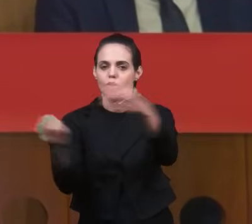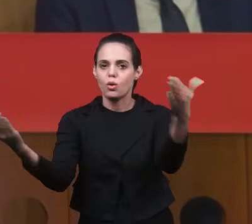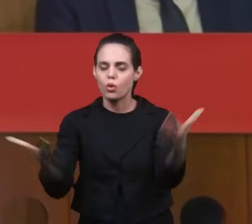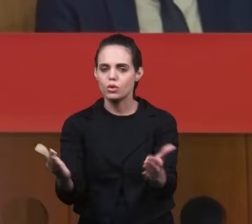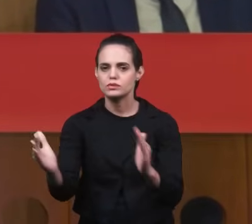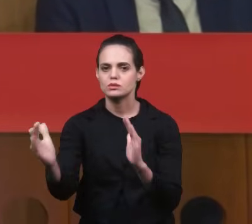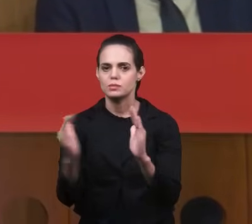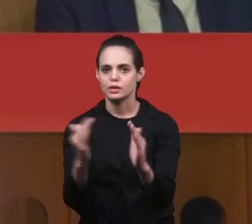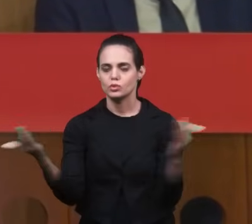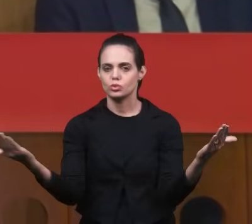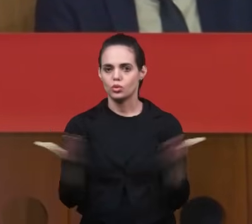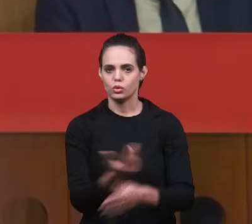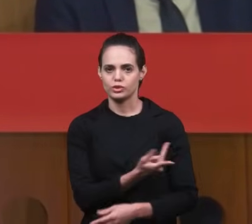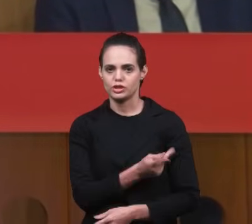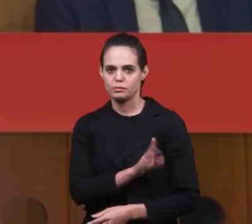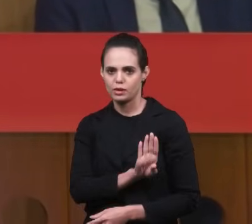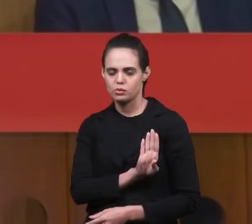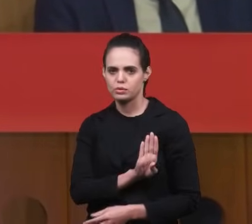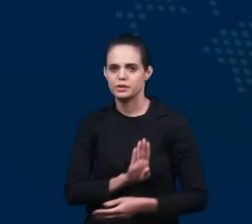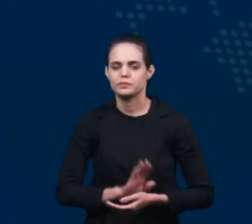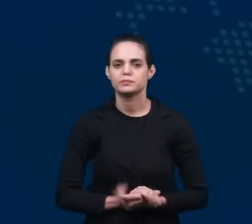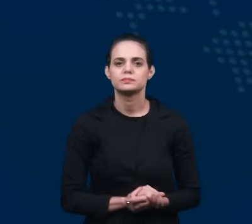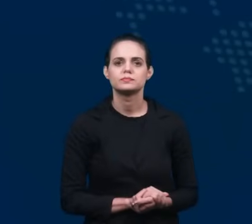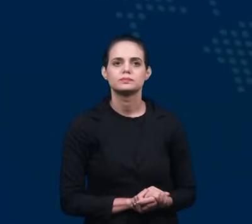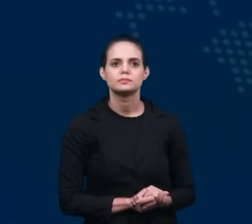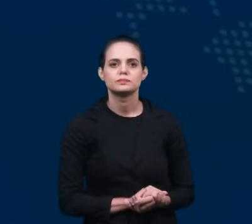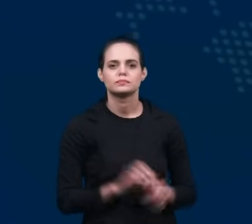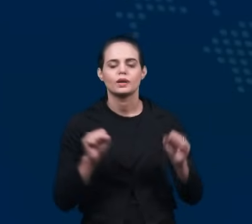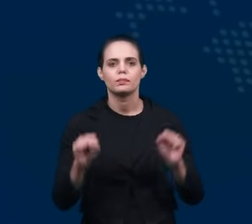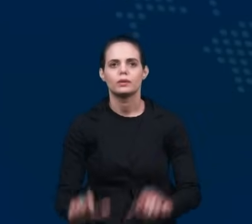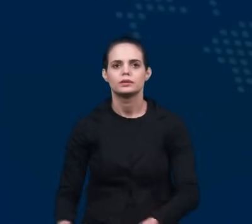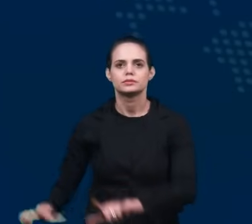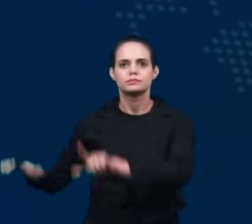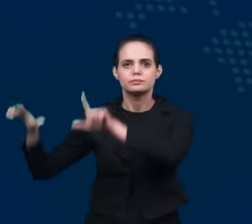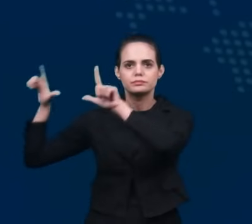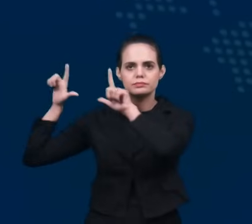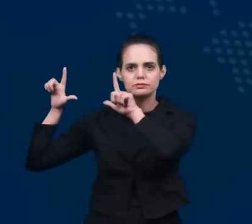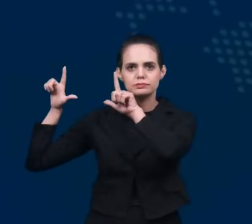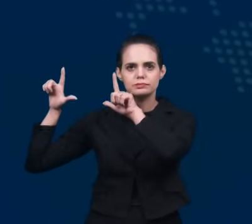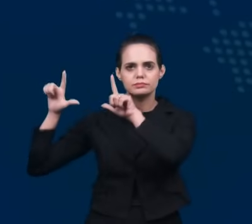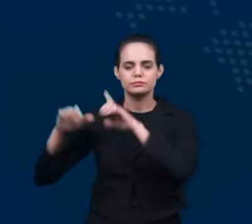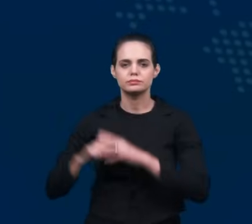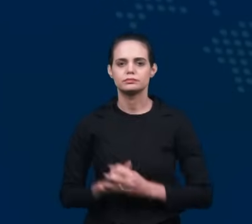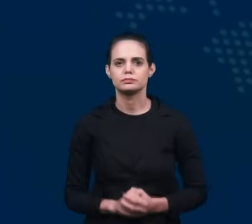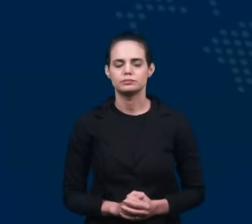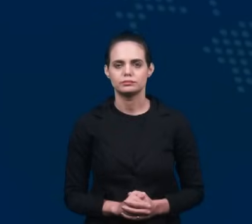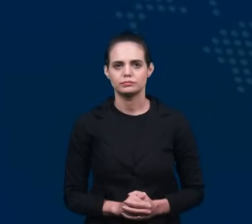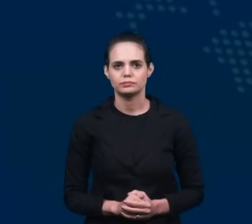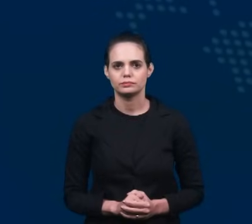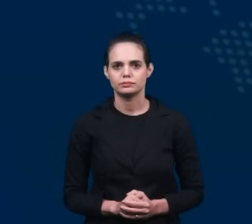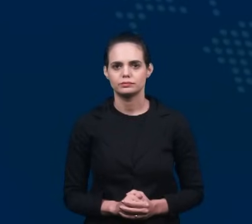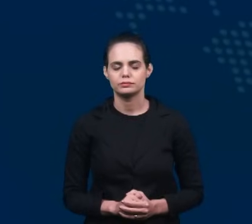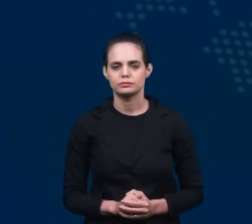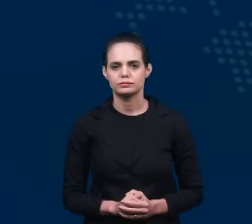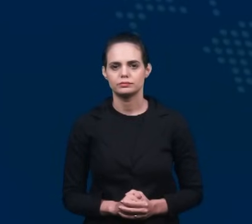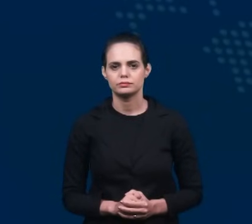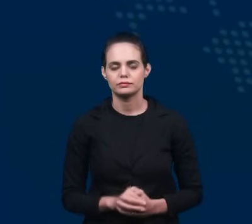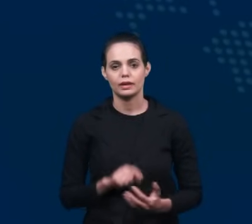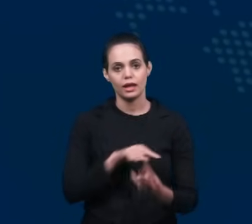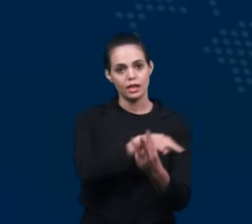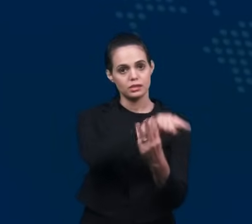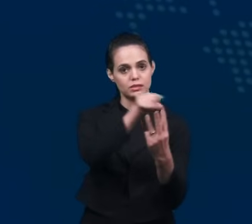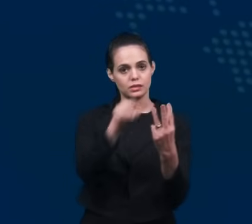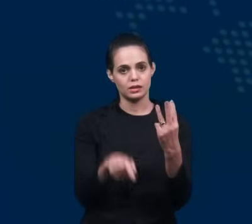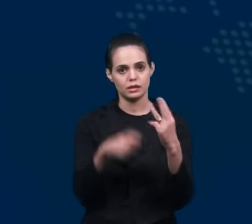citar só Abacuque aqui, vamos lá, pode colocar no quadro aí, Abacuque, vou botar 3